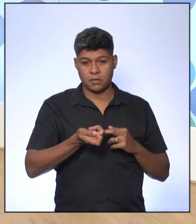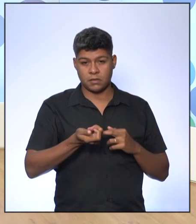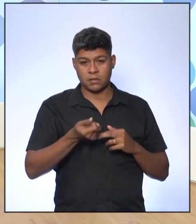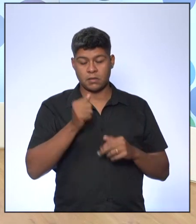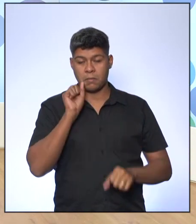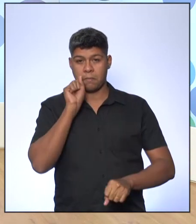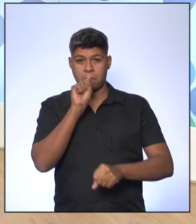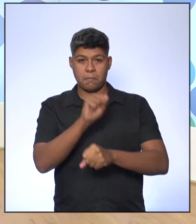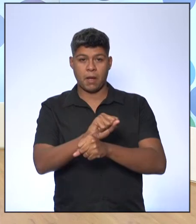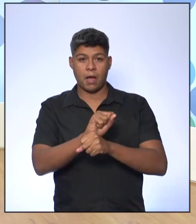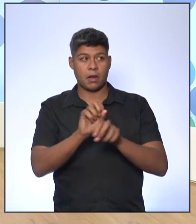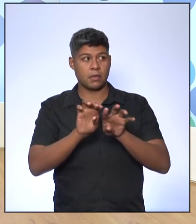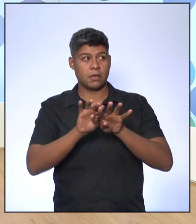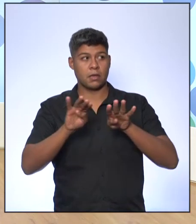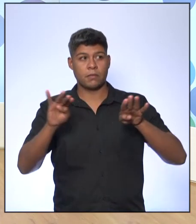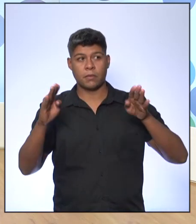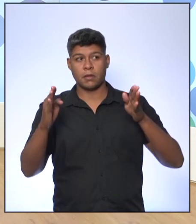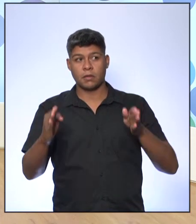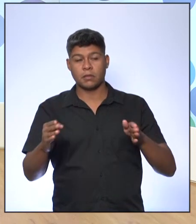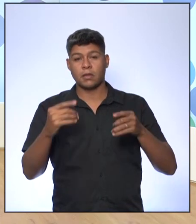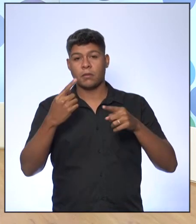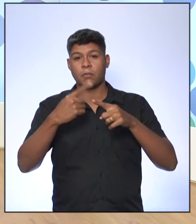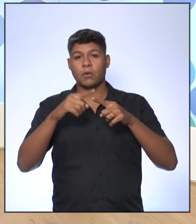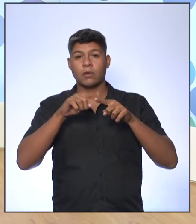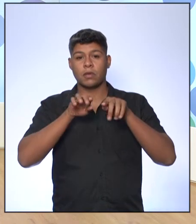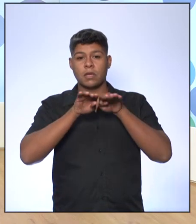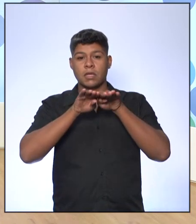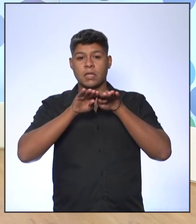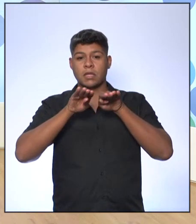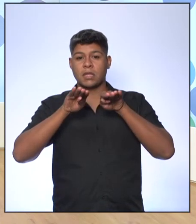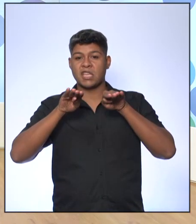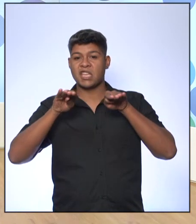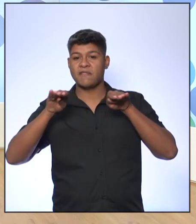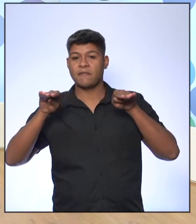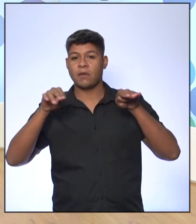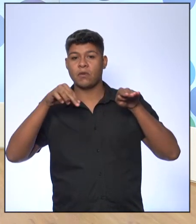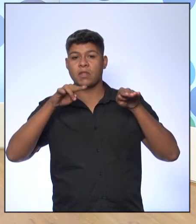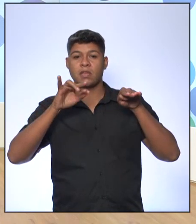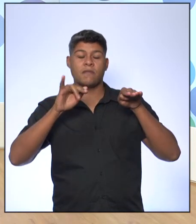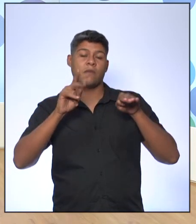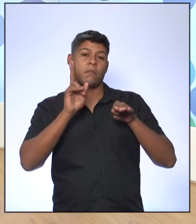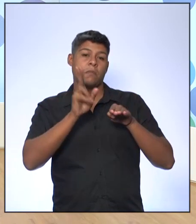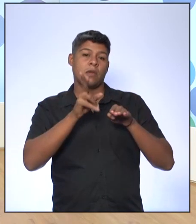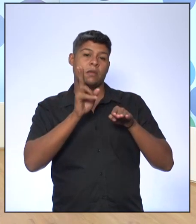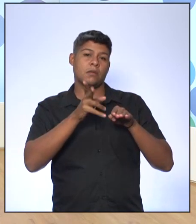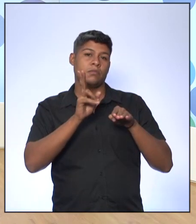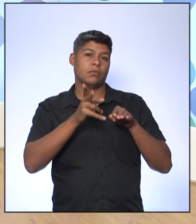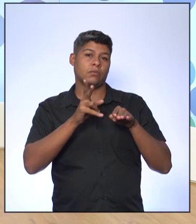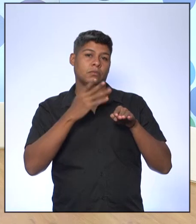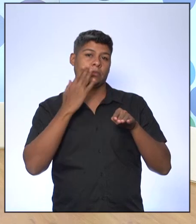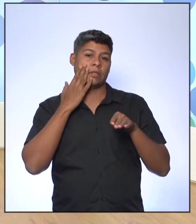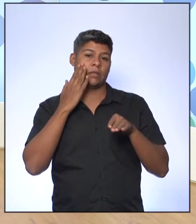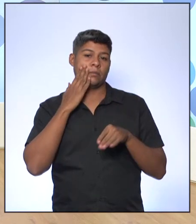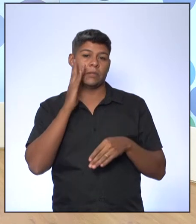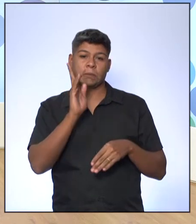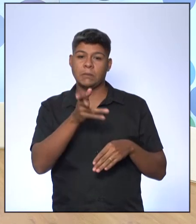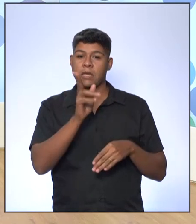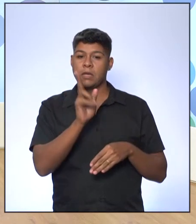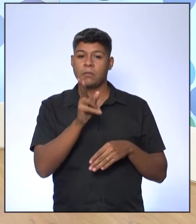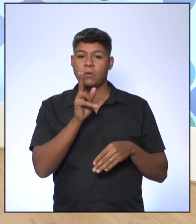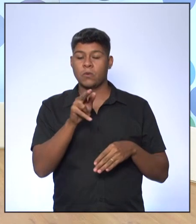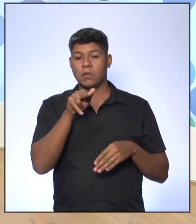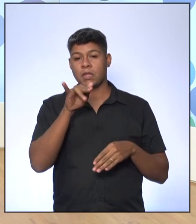sobre a mesa, porque o nível deste lado e do outro é o mesmo. Como é o mesmo